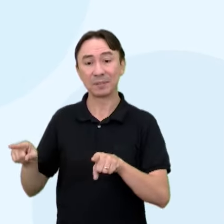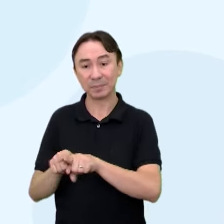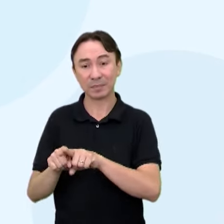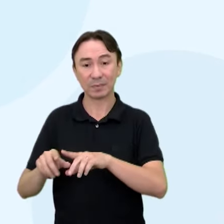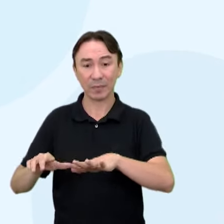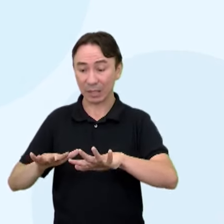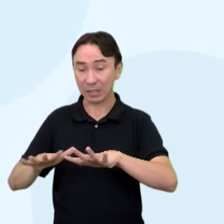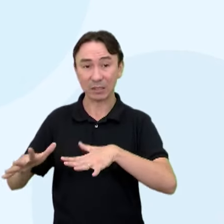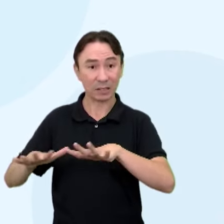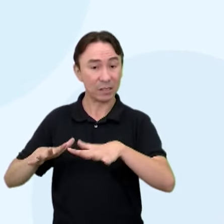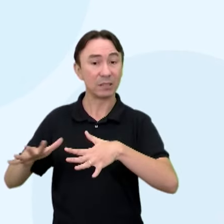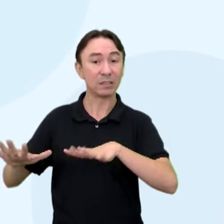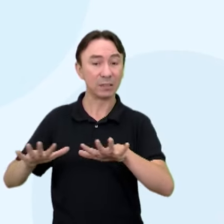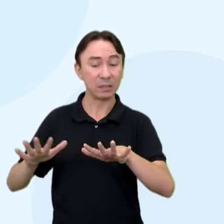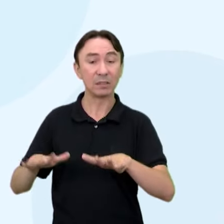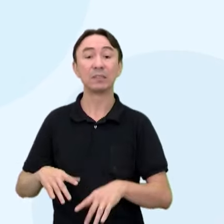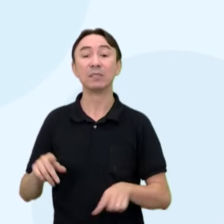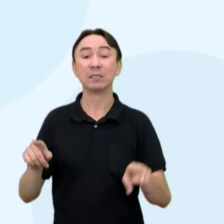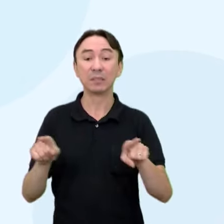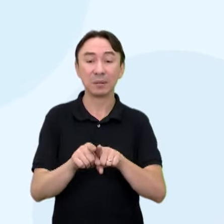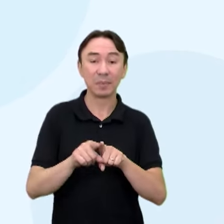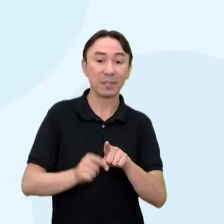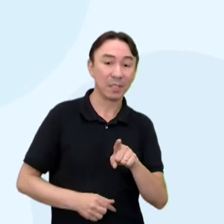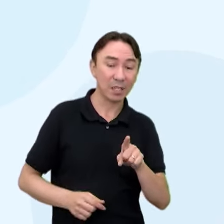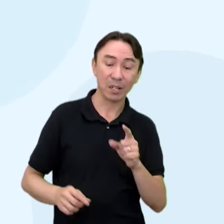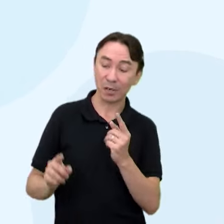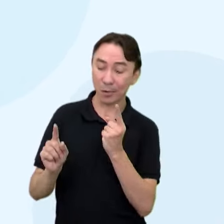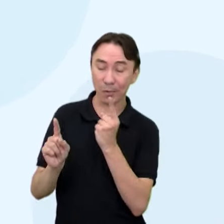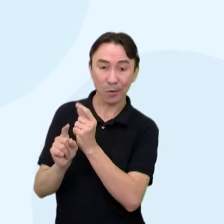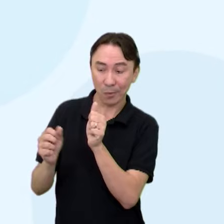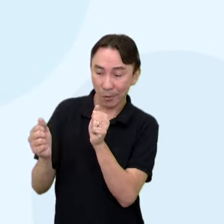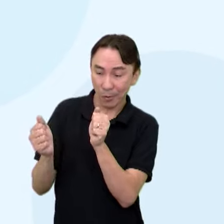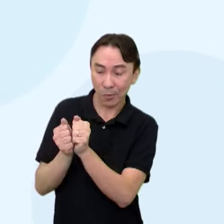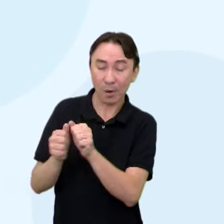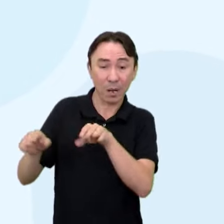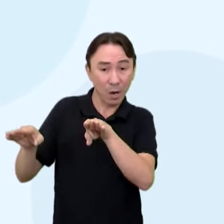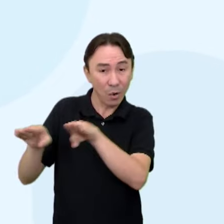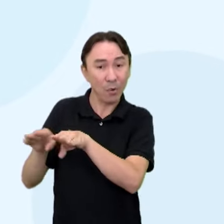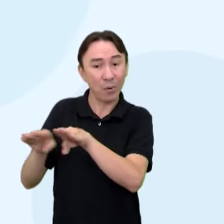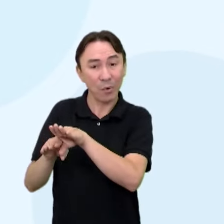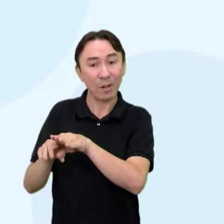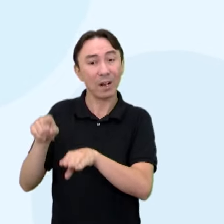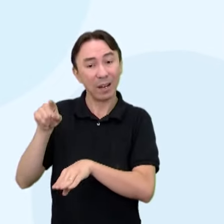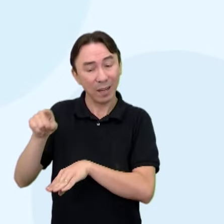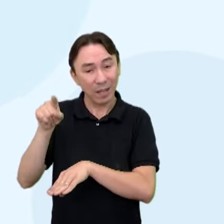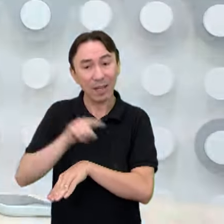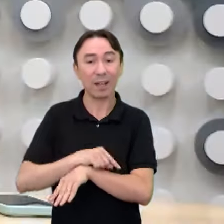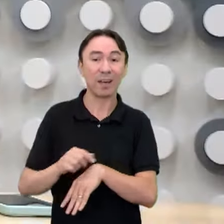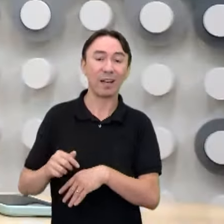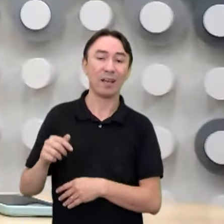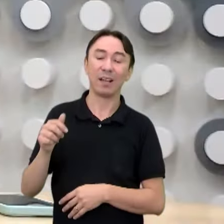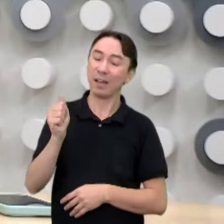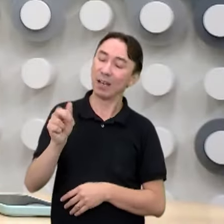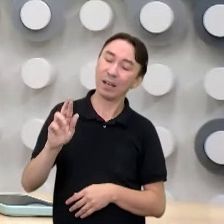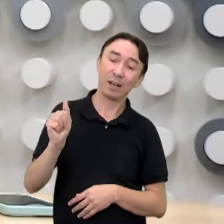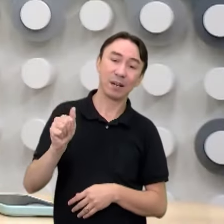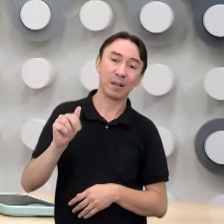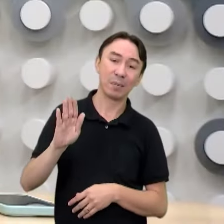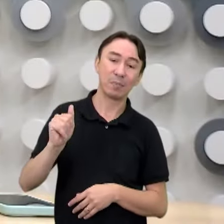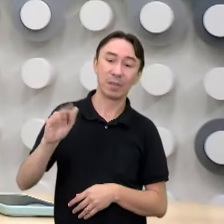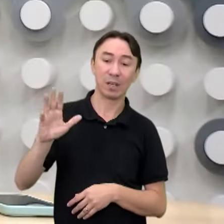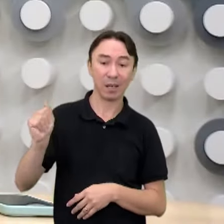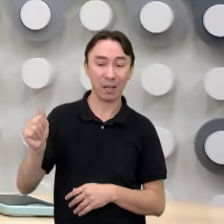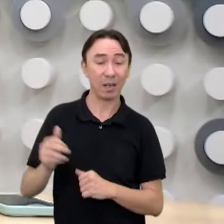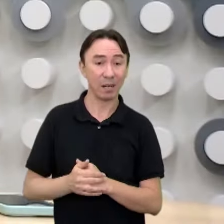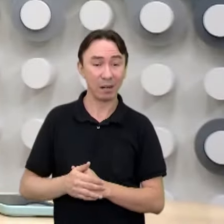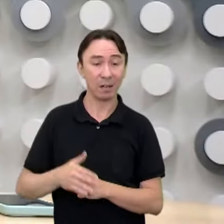tem, né, encontro com a placa arábica, né? E tá lá, o chifre da África está sofrendo um processo de afastamento, podendo surgir